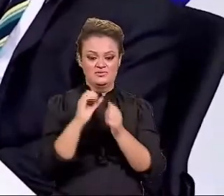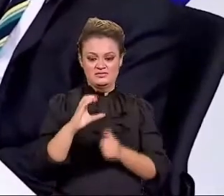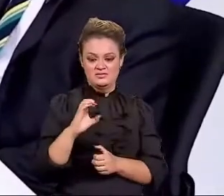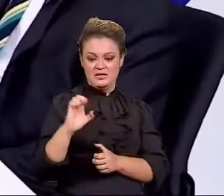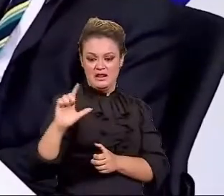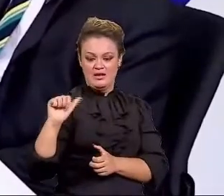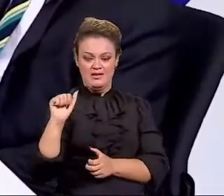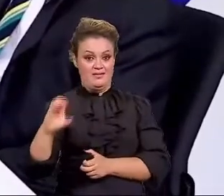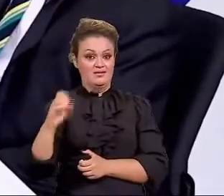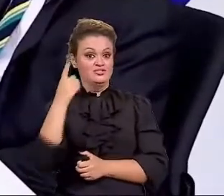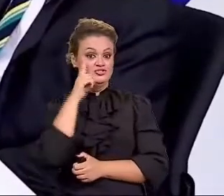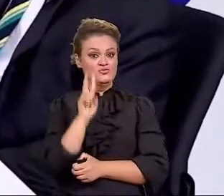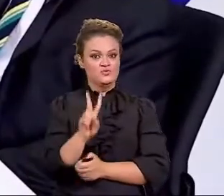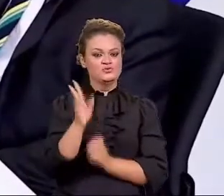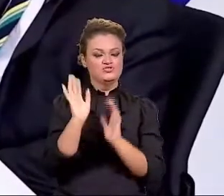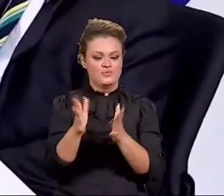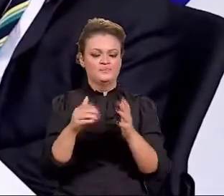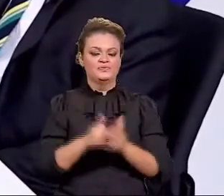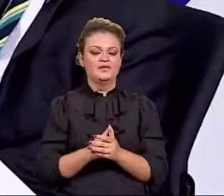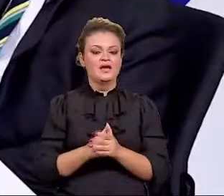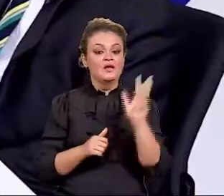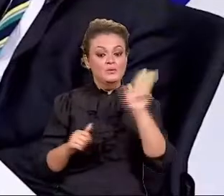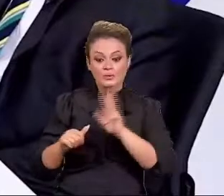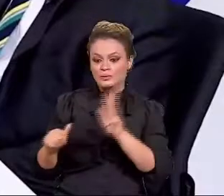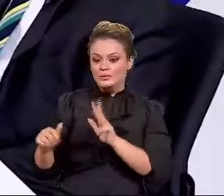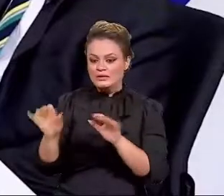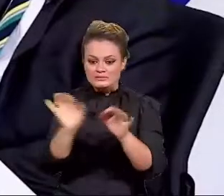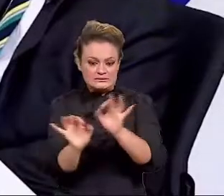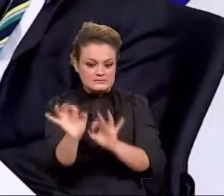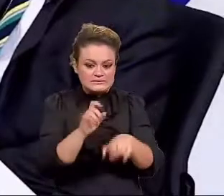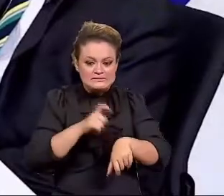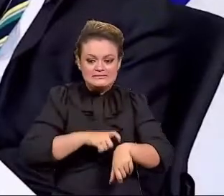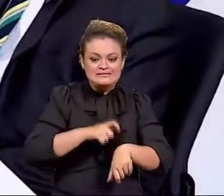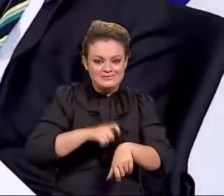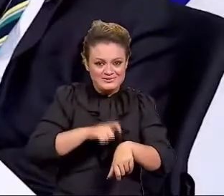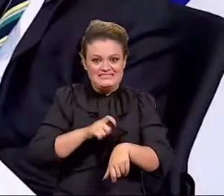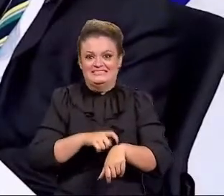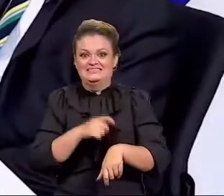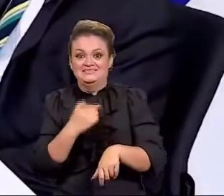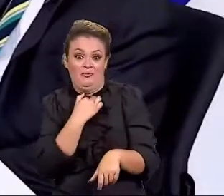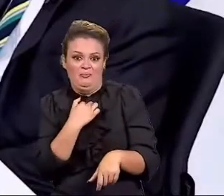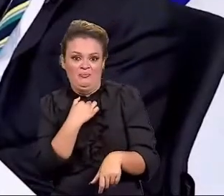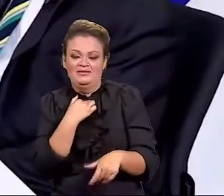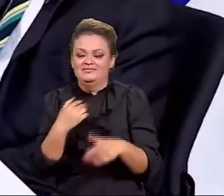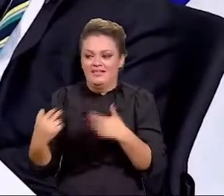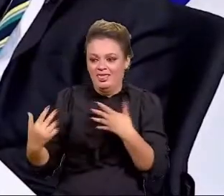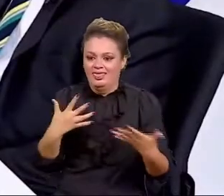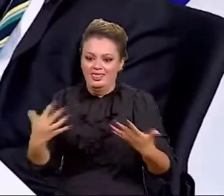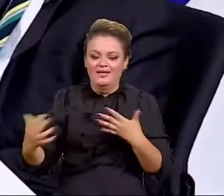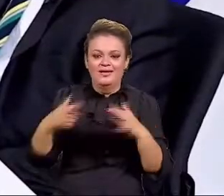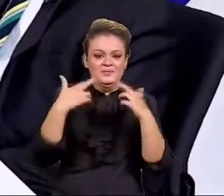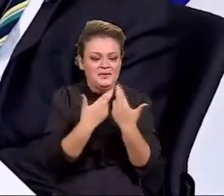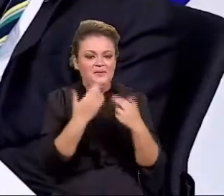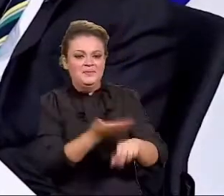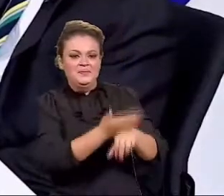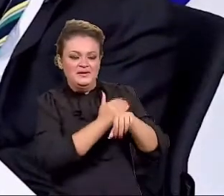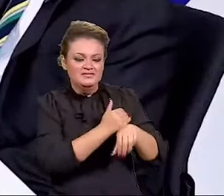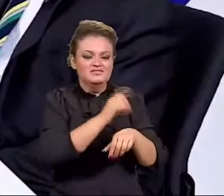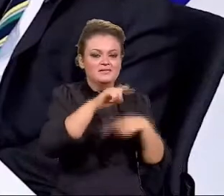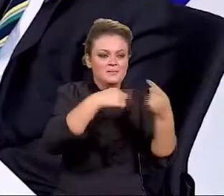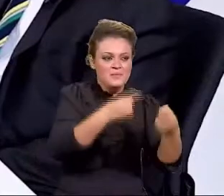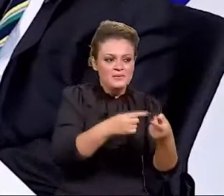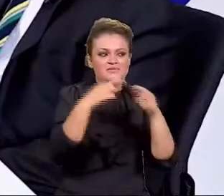Lula está arrumando um horáriozinho para nos atender aqui, porque está no corre-corre. Reunião antes, vai ter reunião ainda mais para frente também, muita